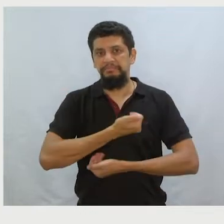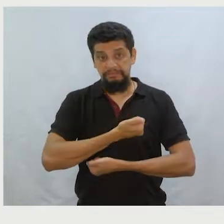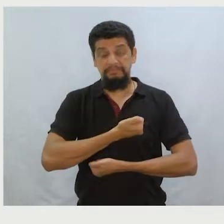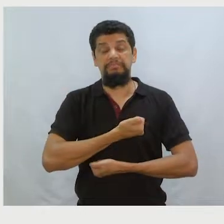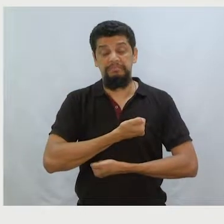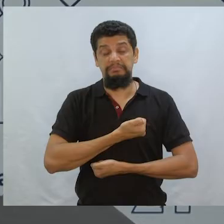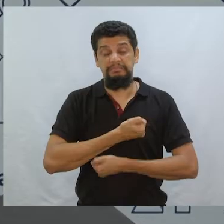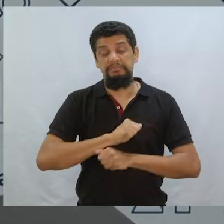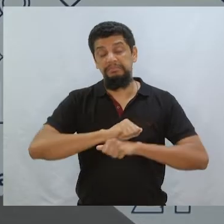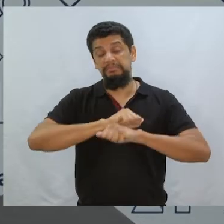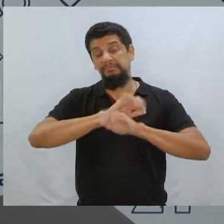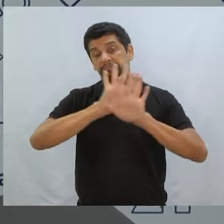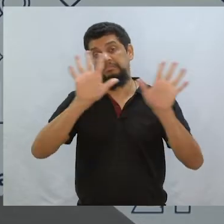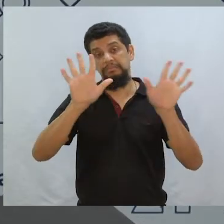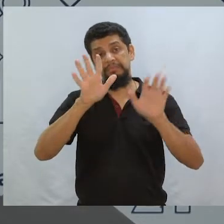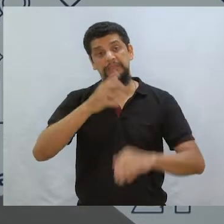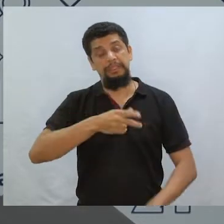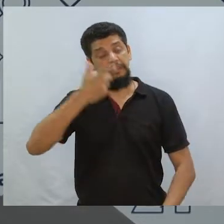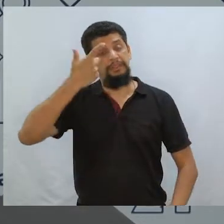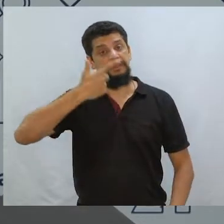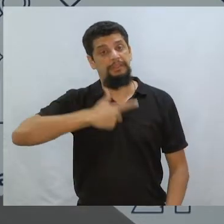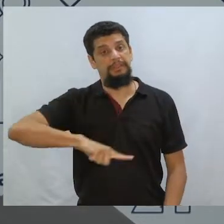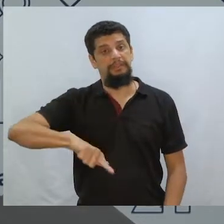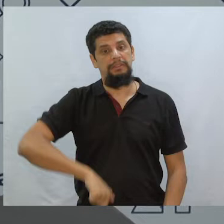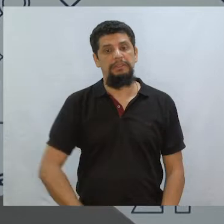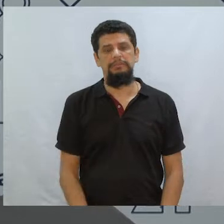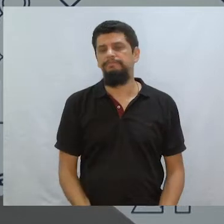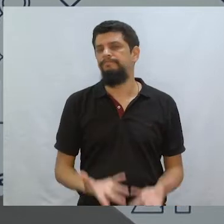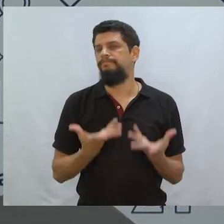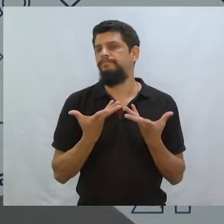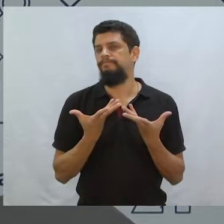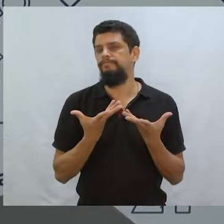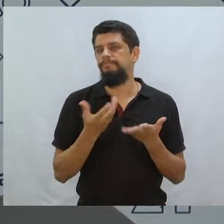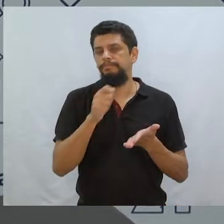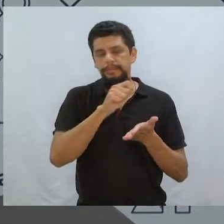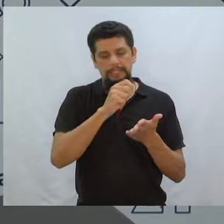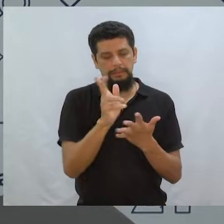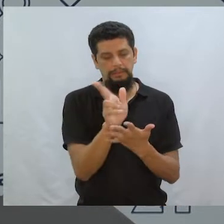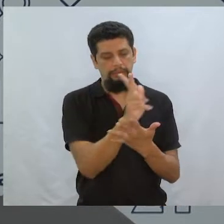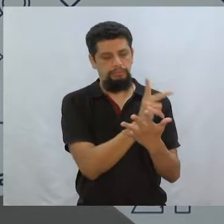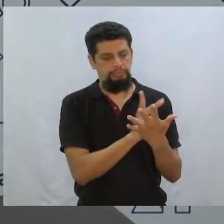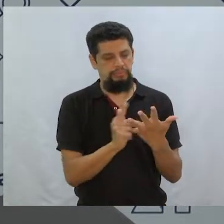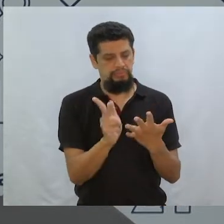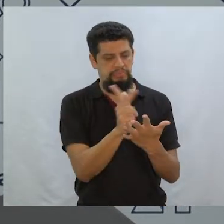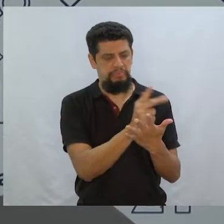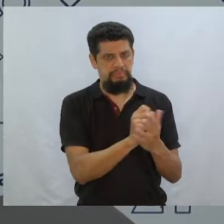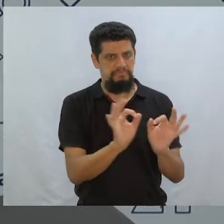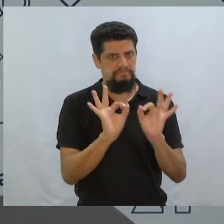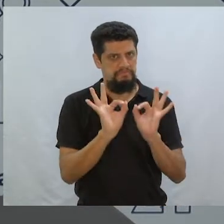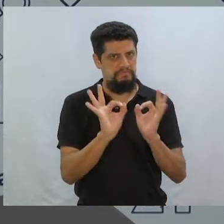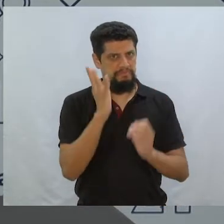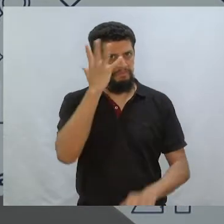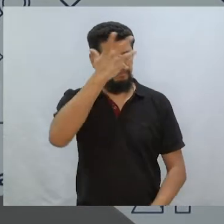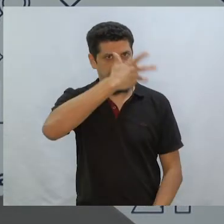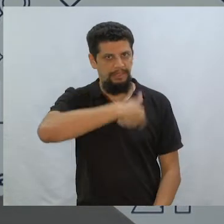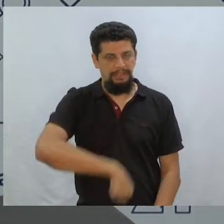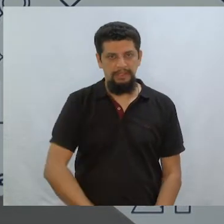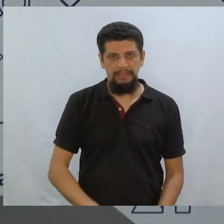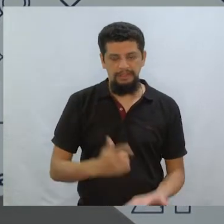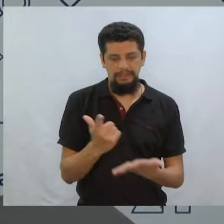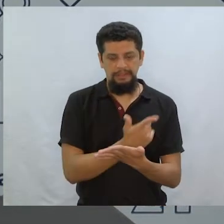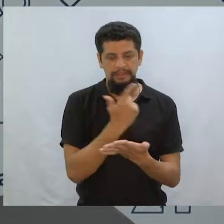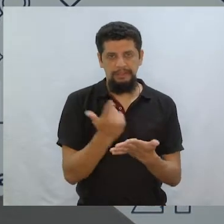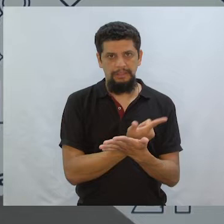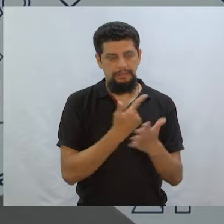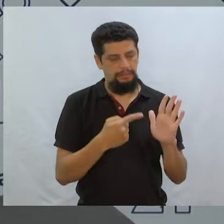belíssimo claro que novamente muito bem ilustrado O livro trazendo ali